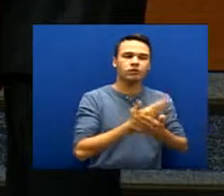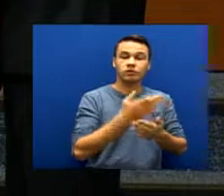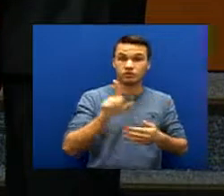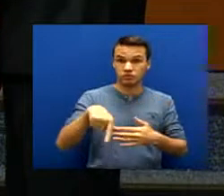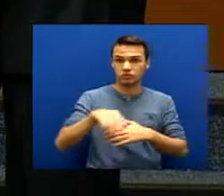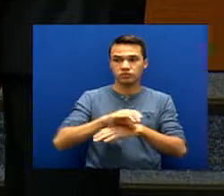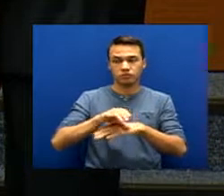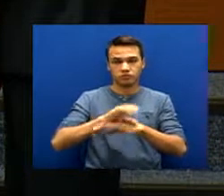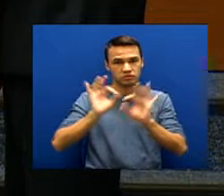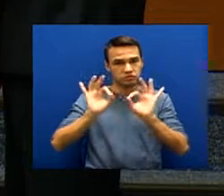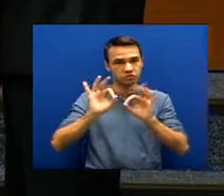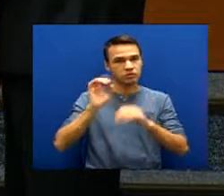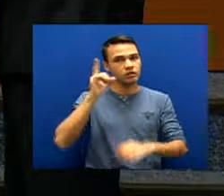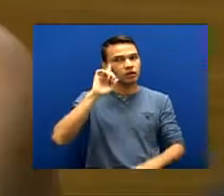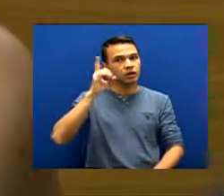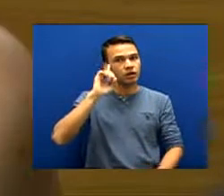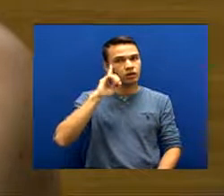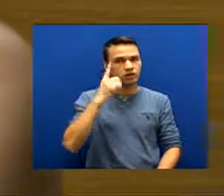mais.